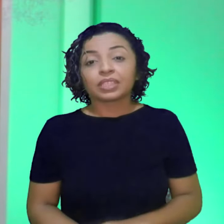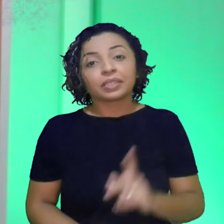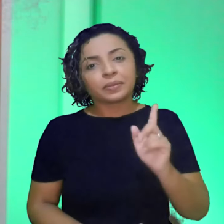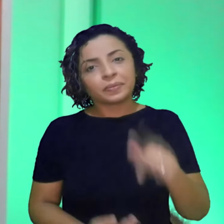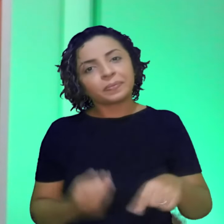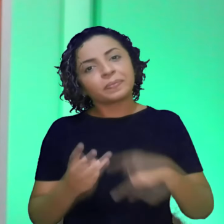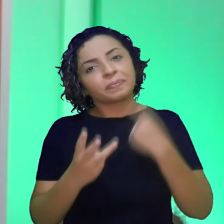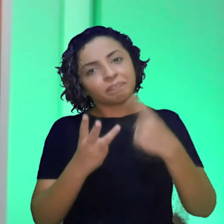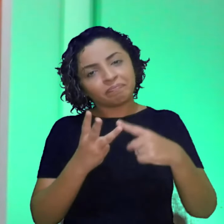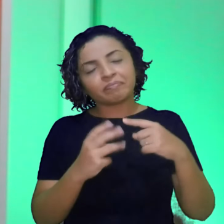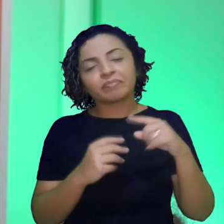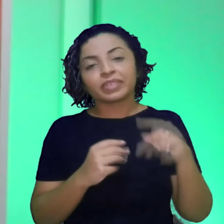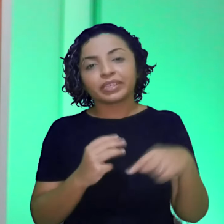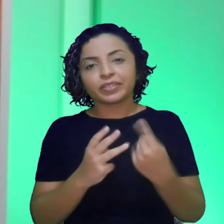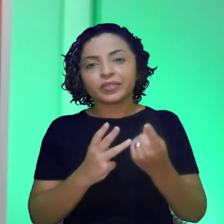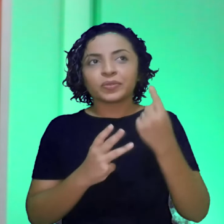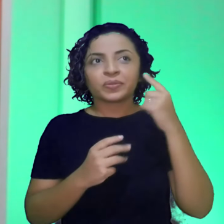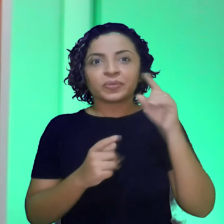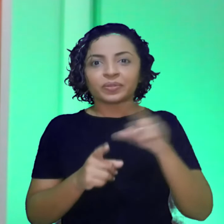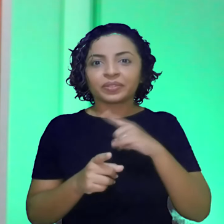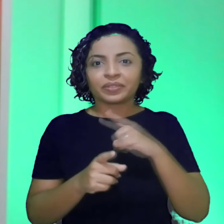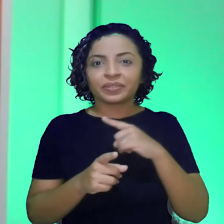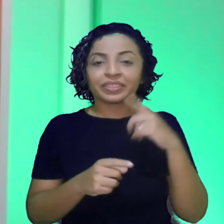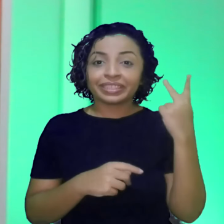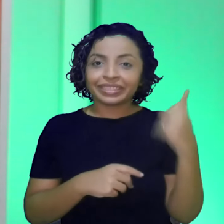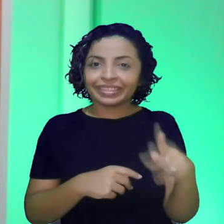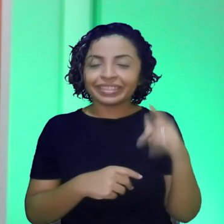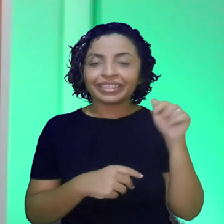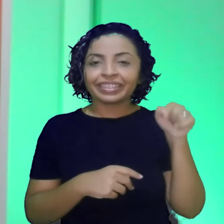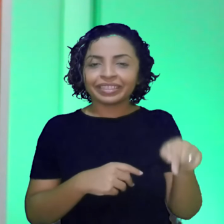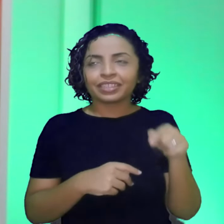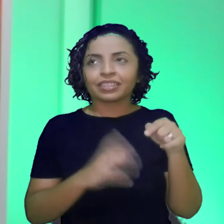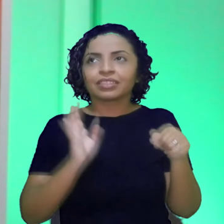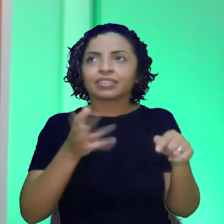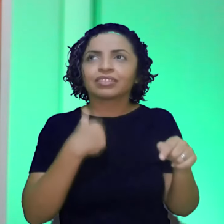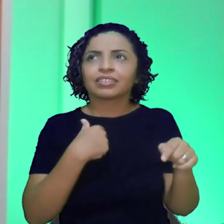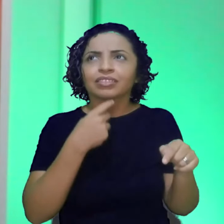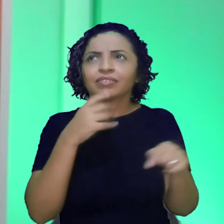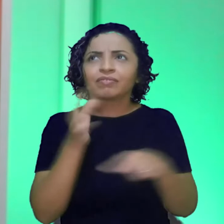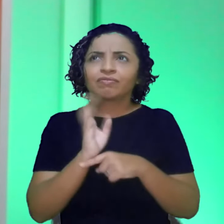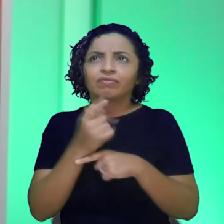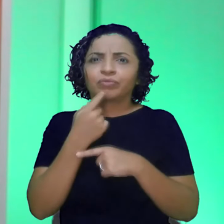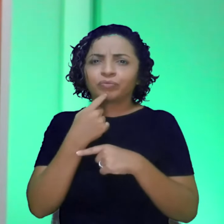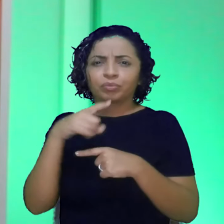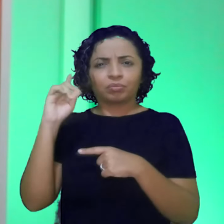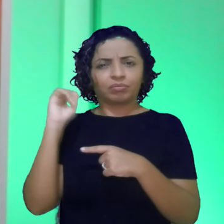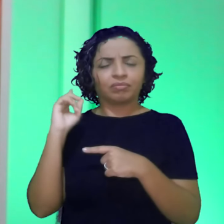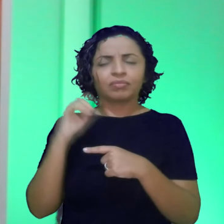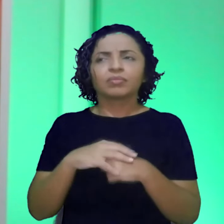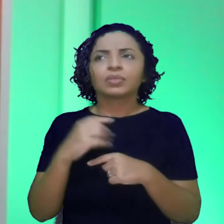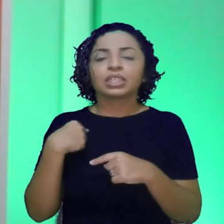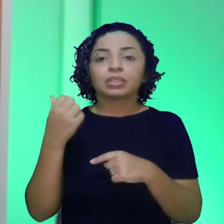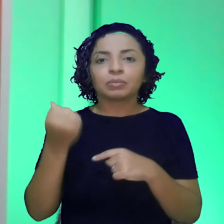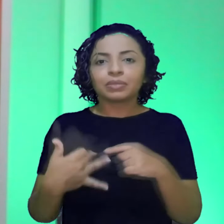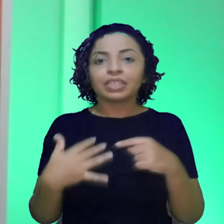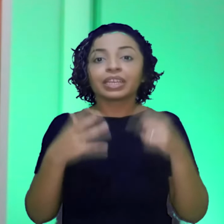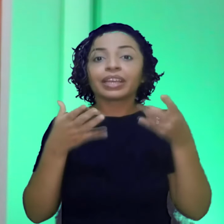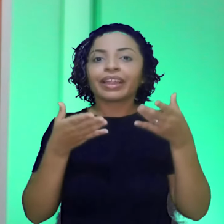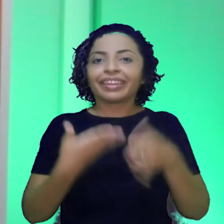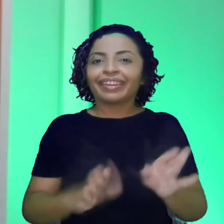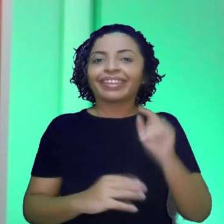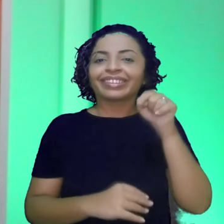Ah, mais um da geração do Rio Grande do Sul, né? Eu acho que eu comentei num vídeo recente sobre isso. Mais um pra gente dar uma conferida, um